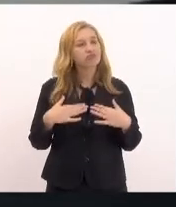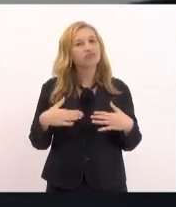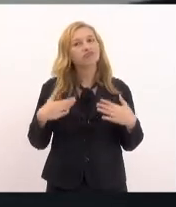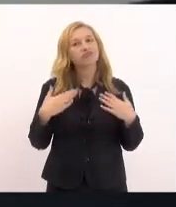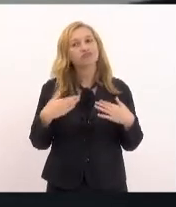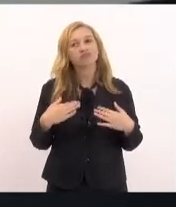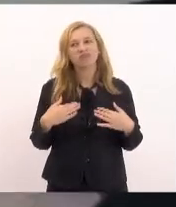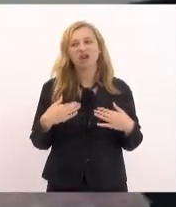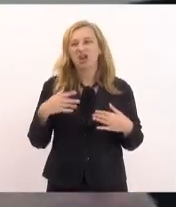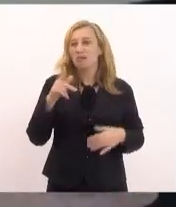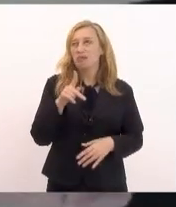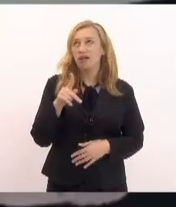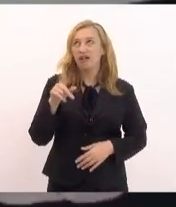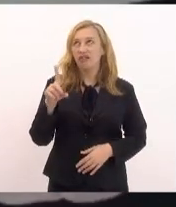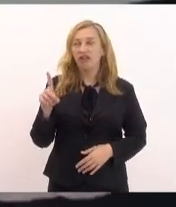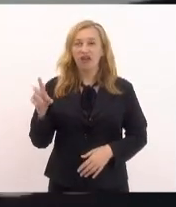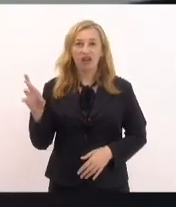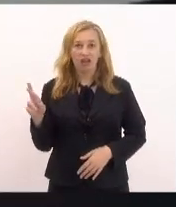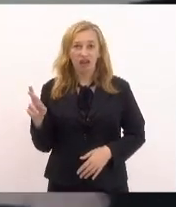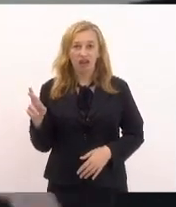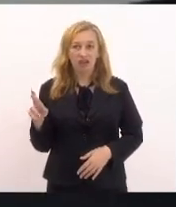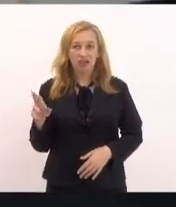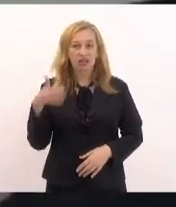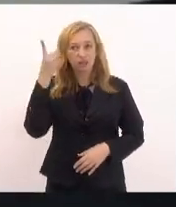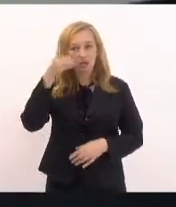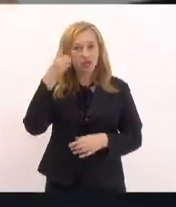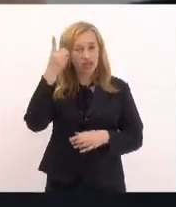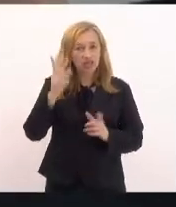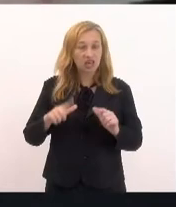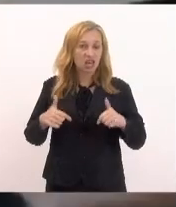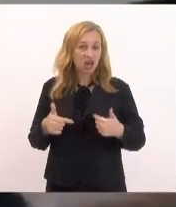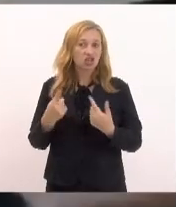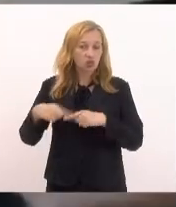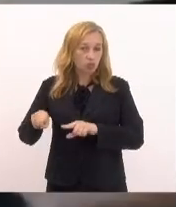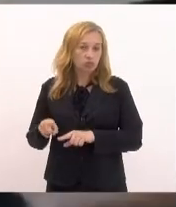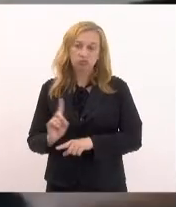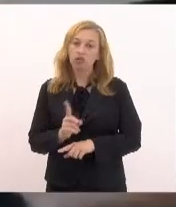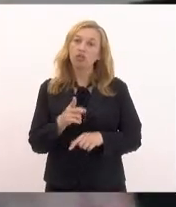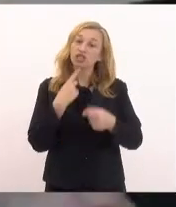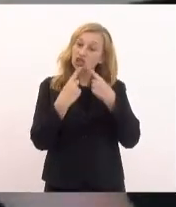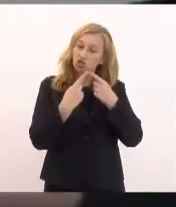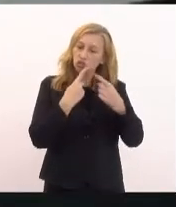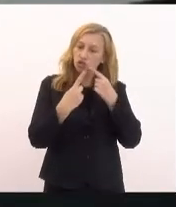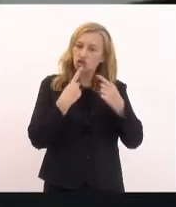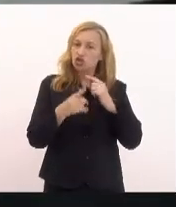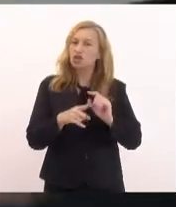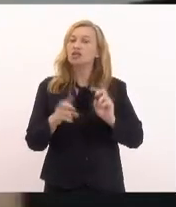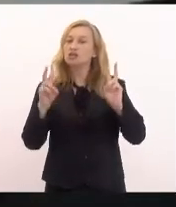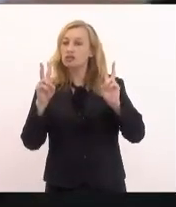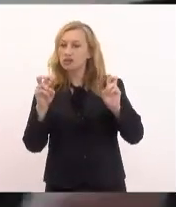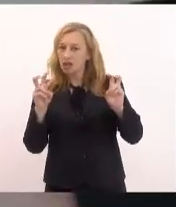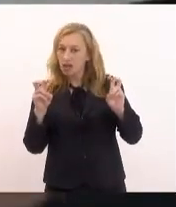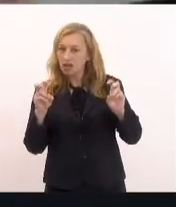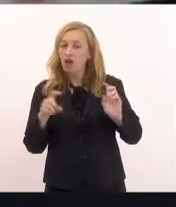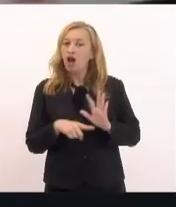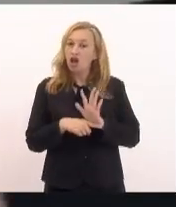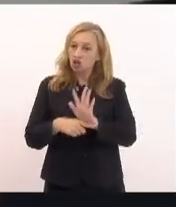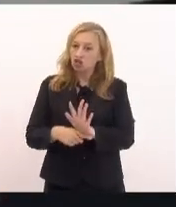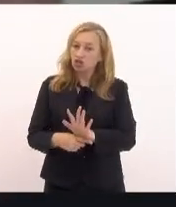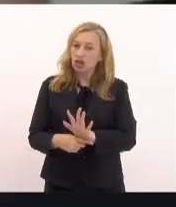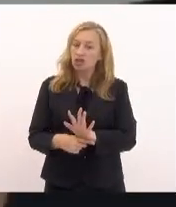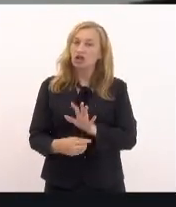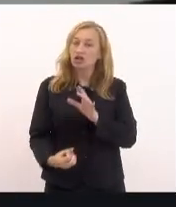é um mero PDL de deputados de oposição, de deputados que têm debatido esse tema, têm ajudado a construir nos textos das